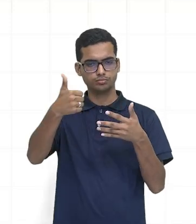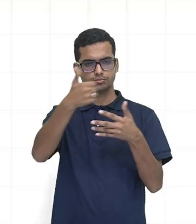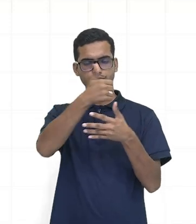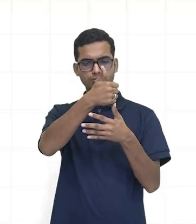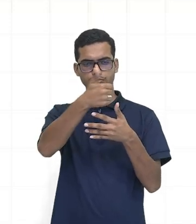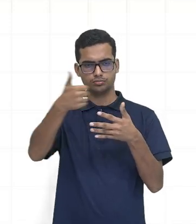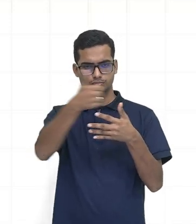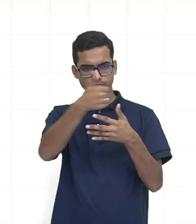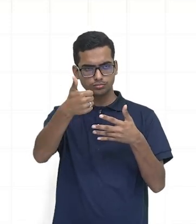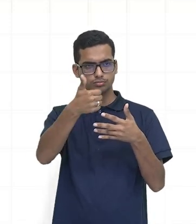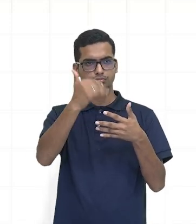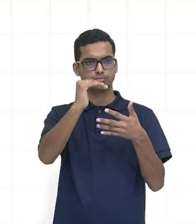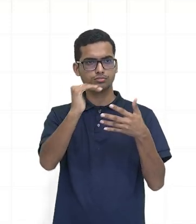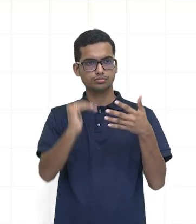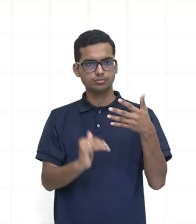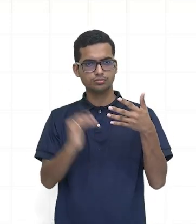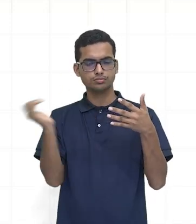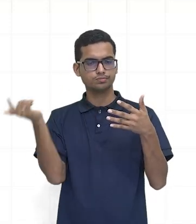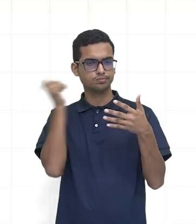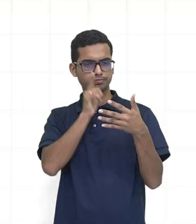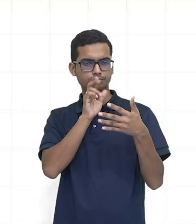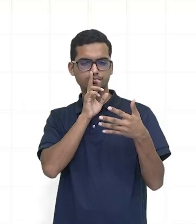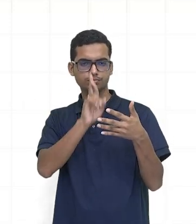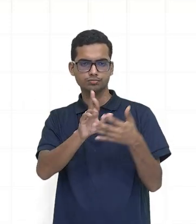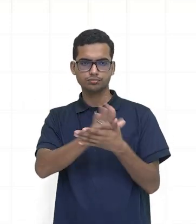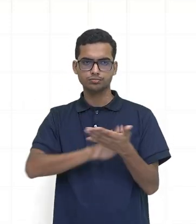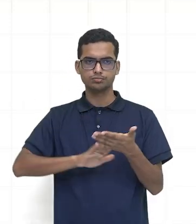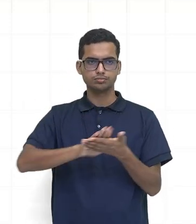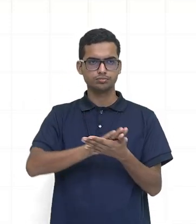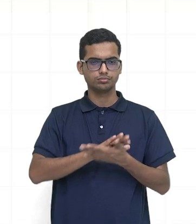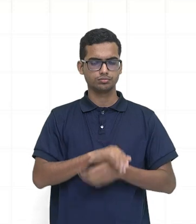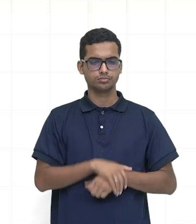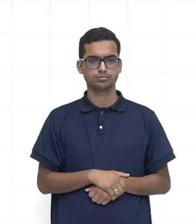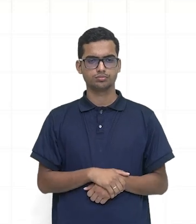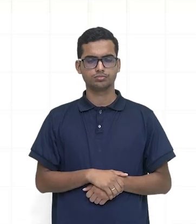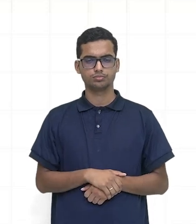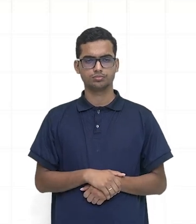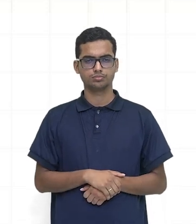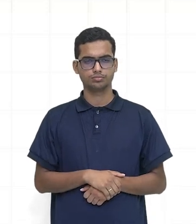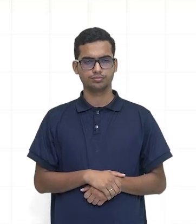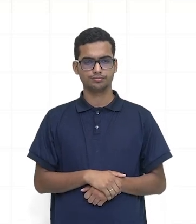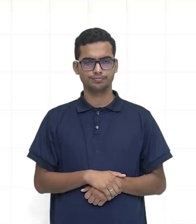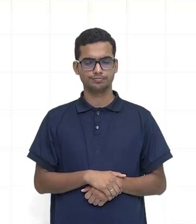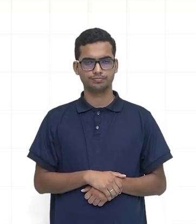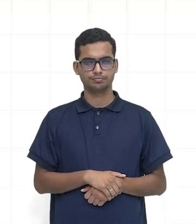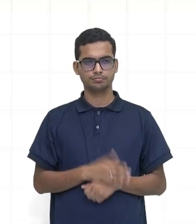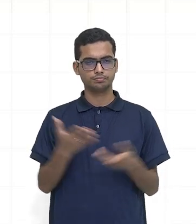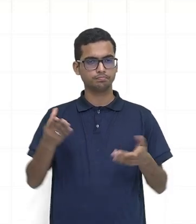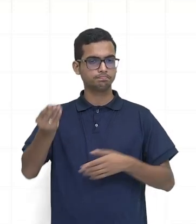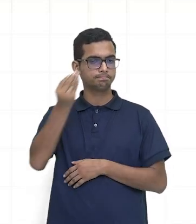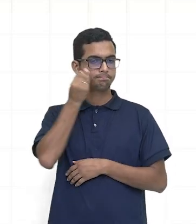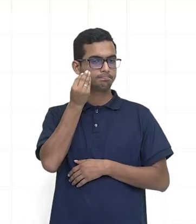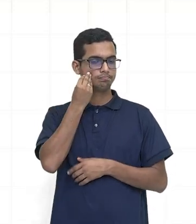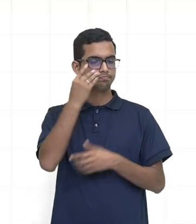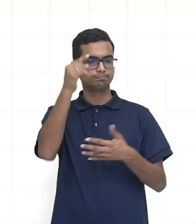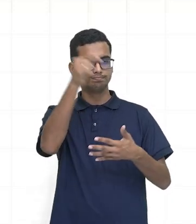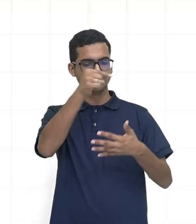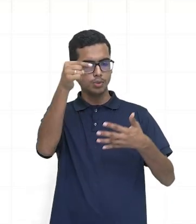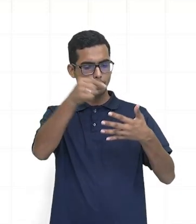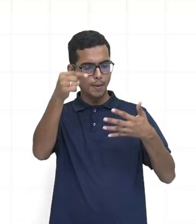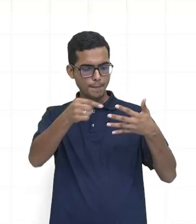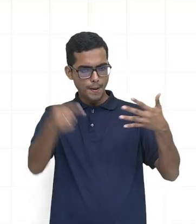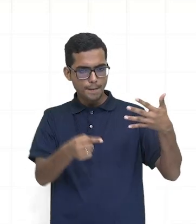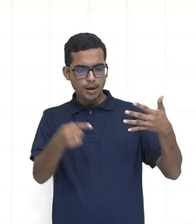dá para dividir 61 por 11 também. E se a gente continuar tentando, a gente vai